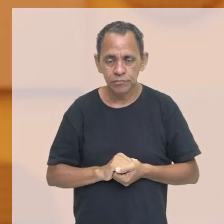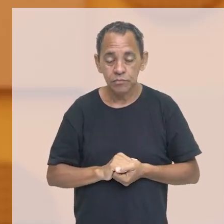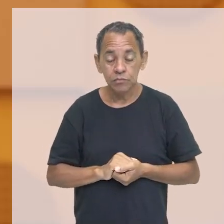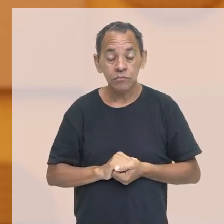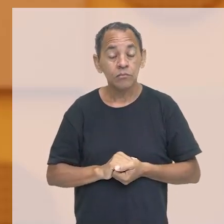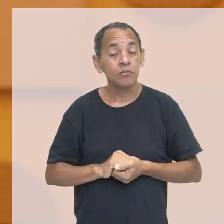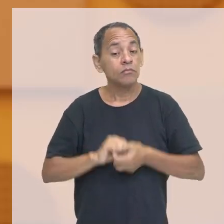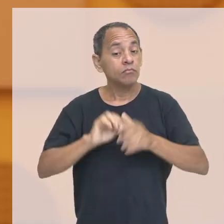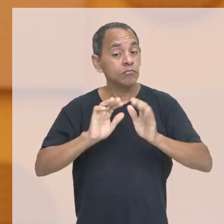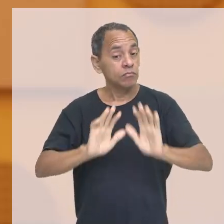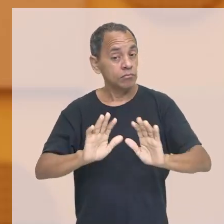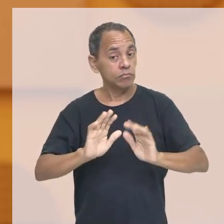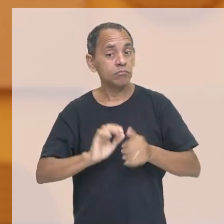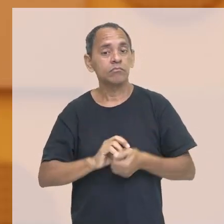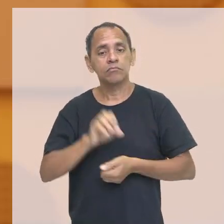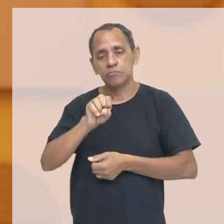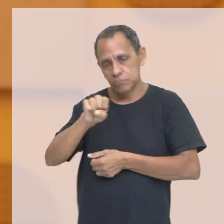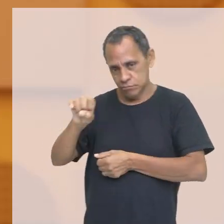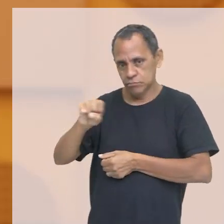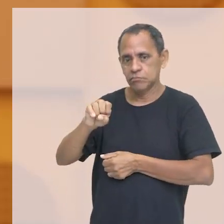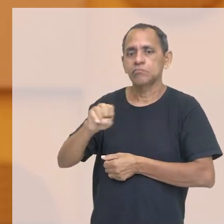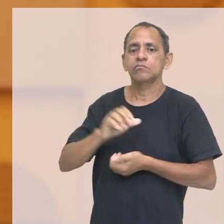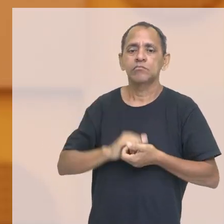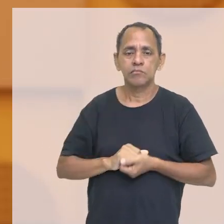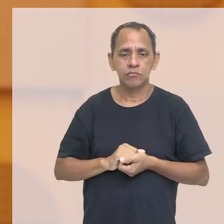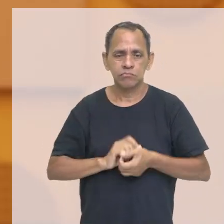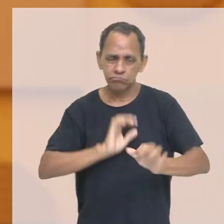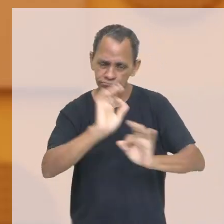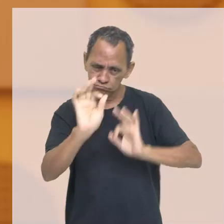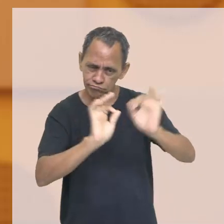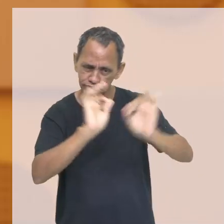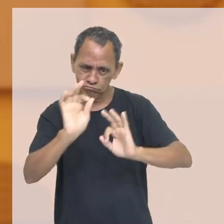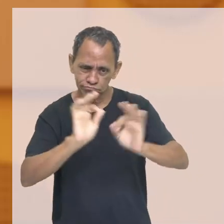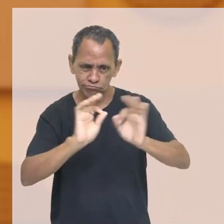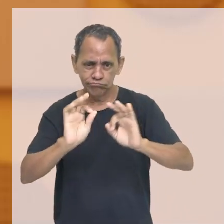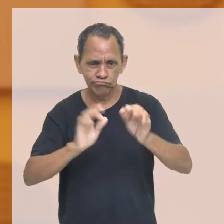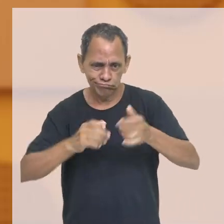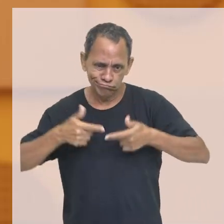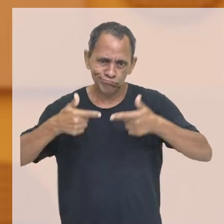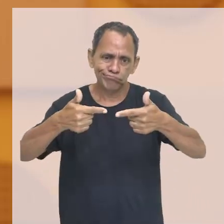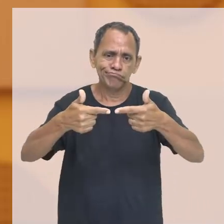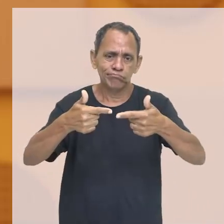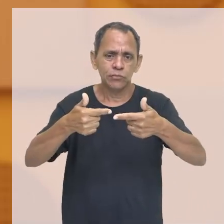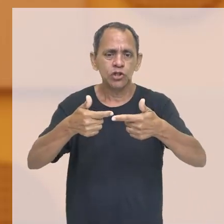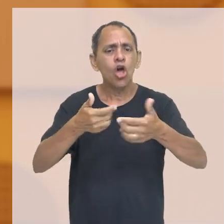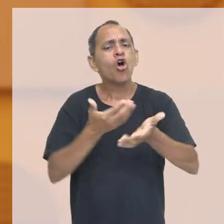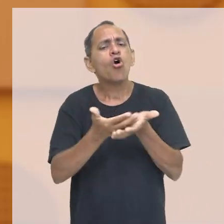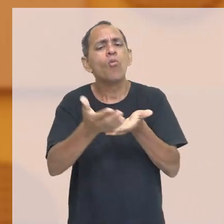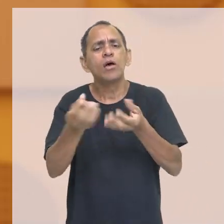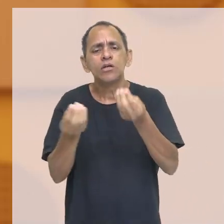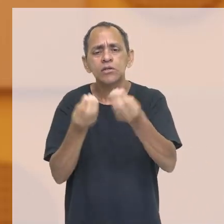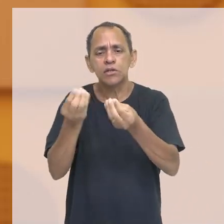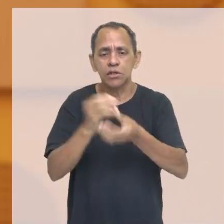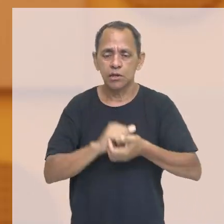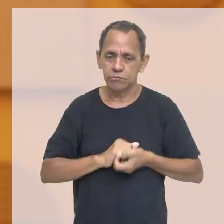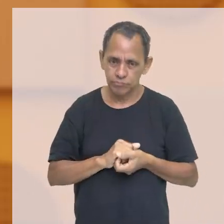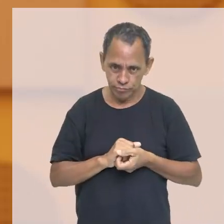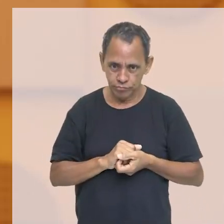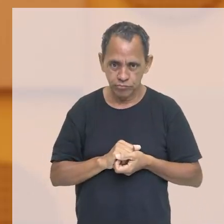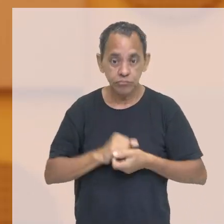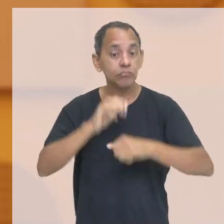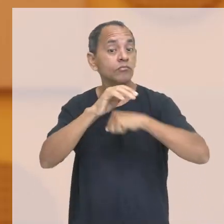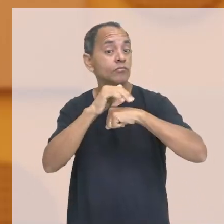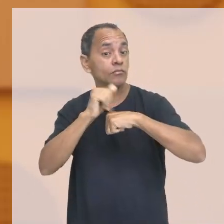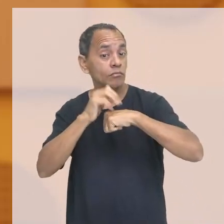para a guerra, o que eu faço? Eu começo a chamar as nações que têm uma ideologia parecida com a minha, formar